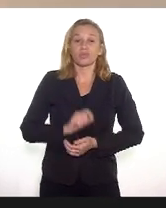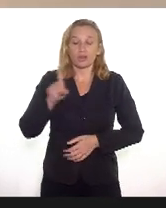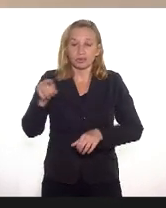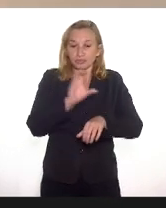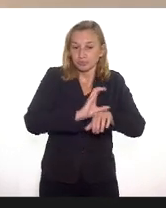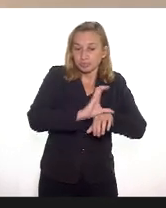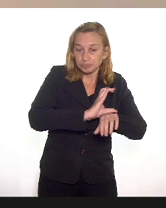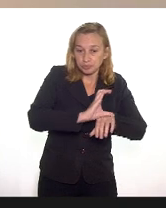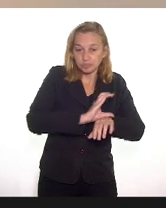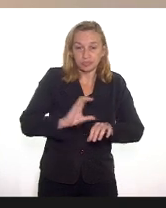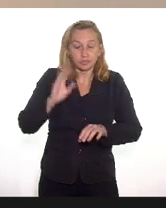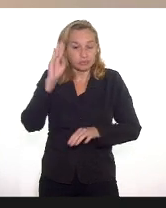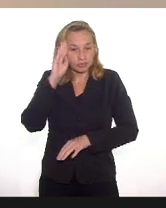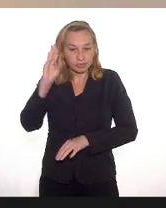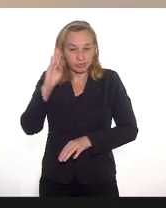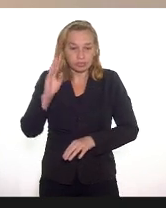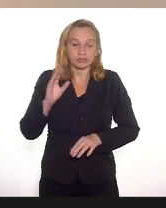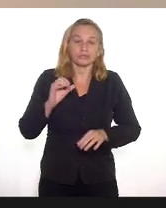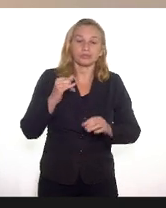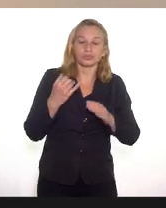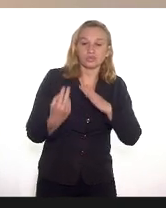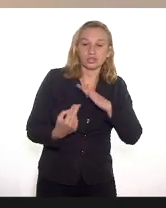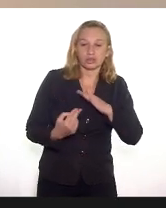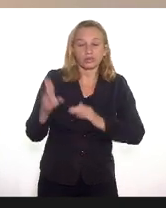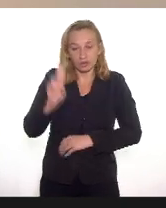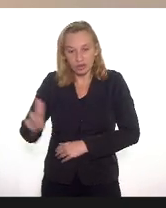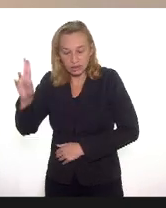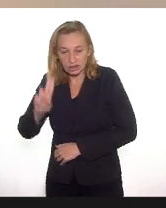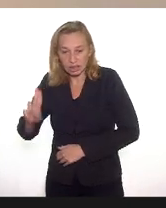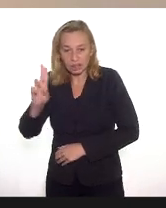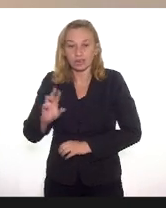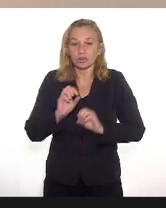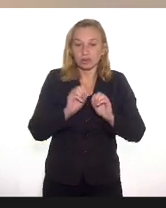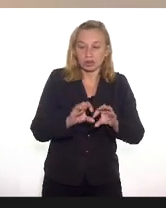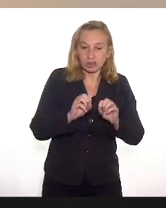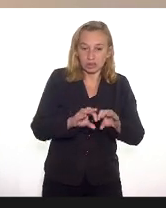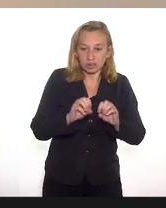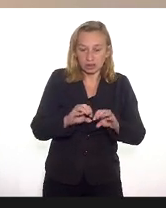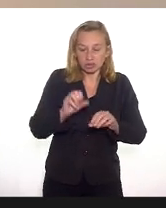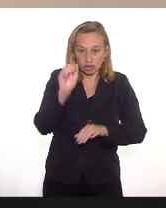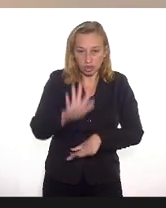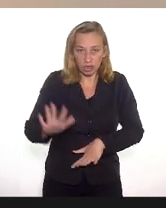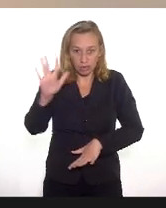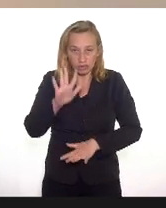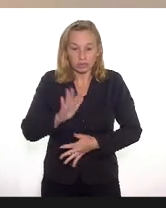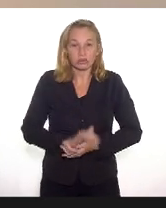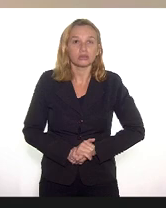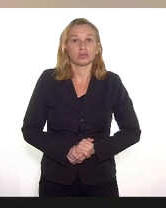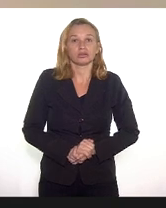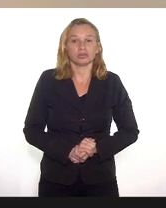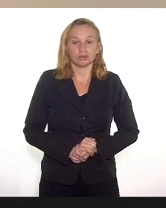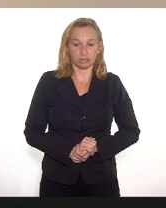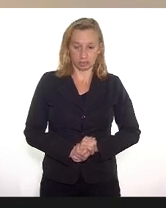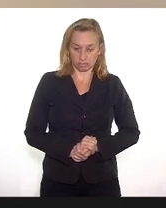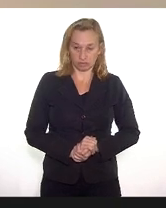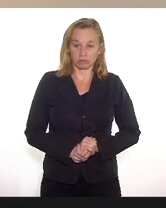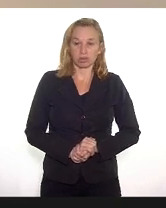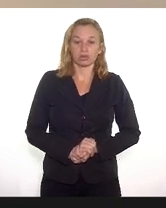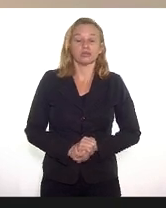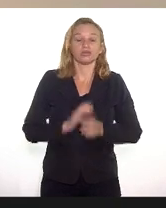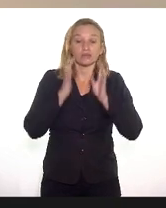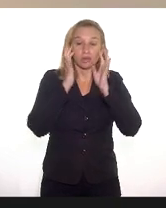Constituição, especialmente para as universidades, a gestão democrática para o ensino, de uma maneira geral. Eu fiquei também